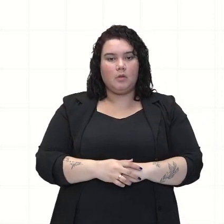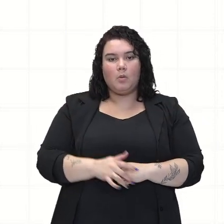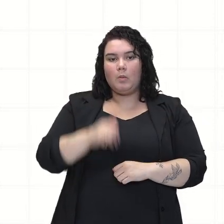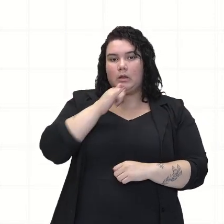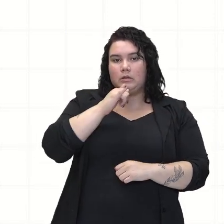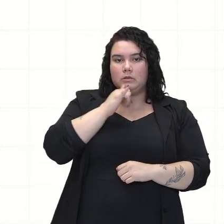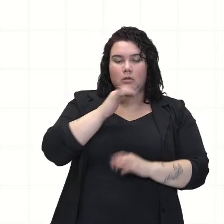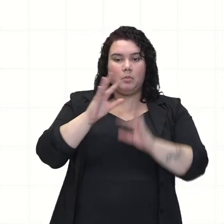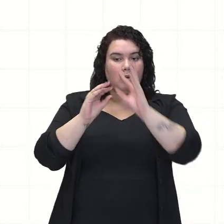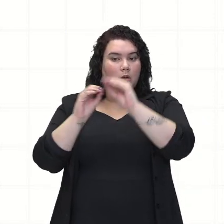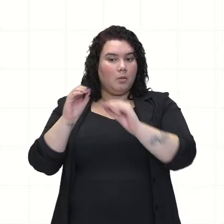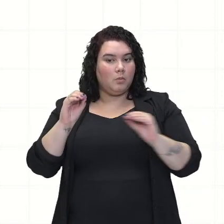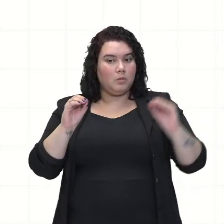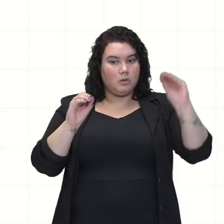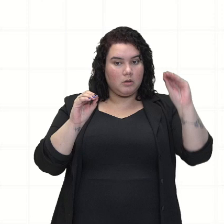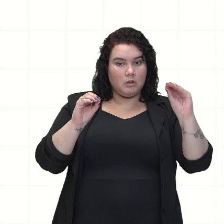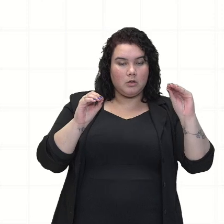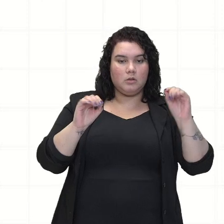e